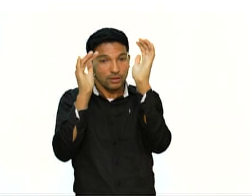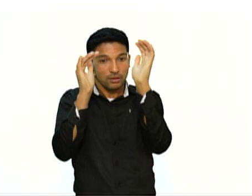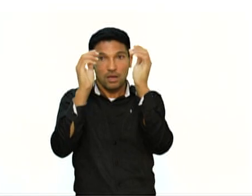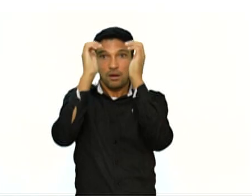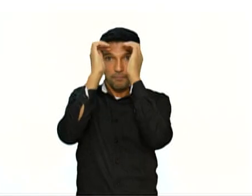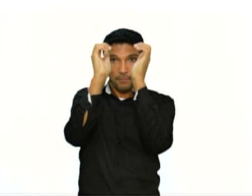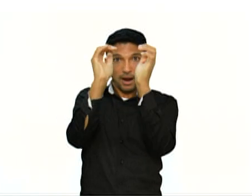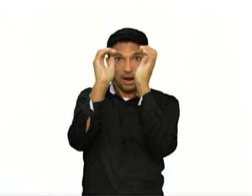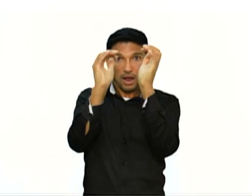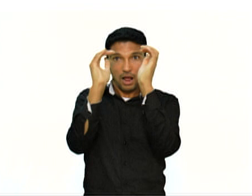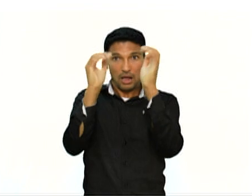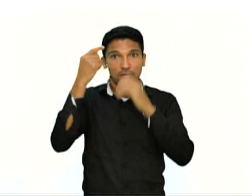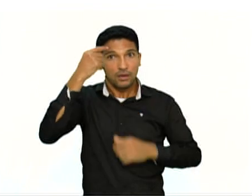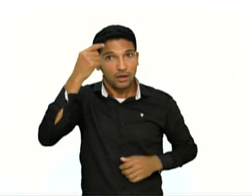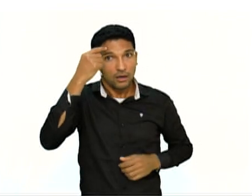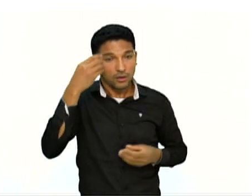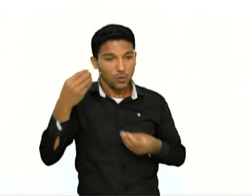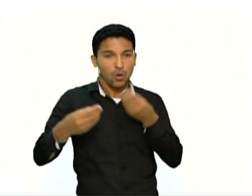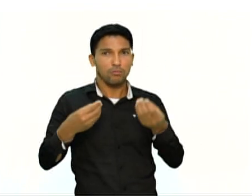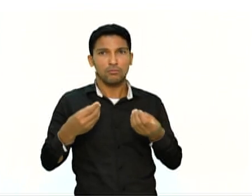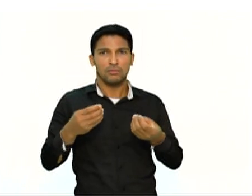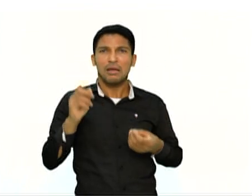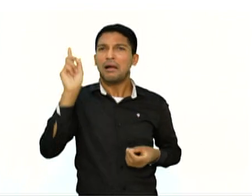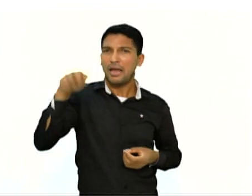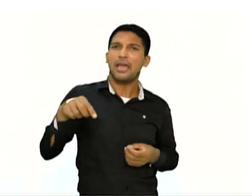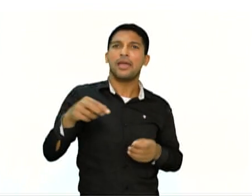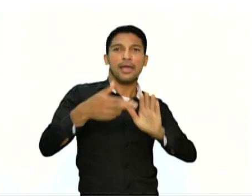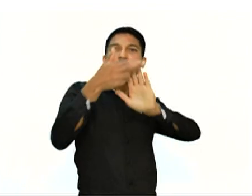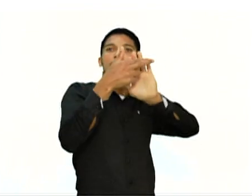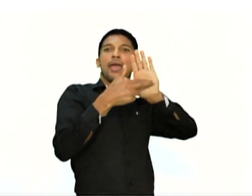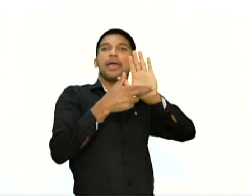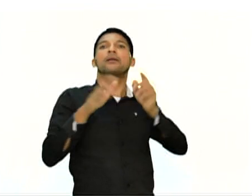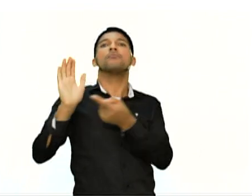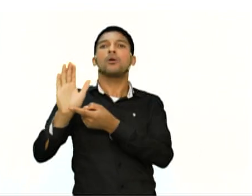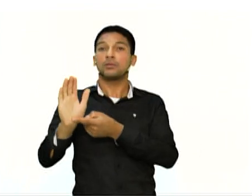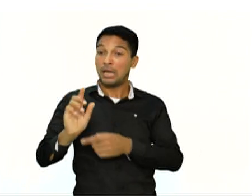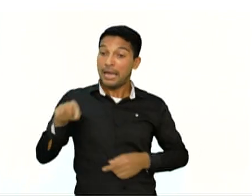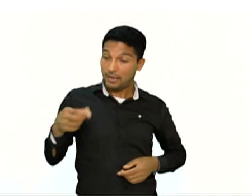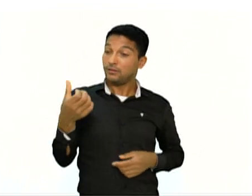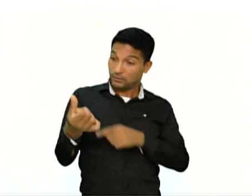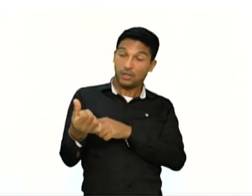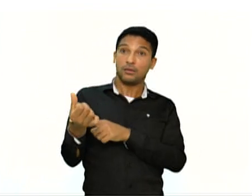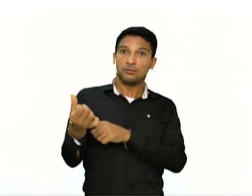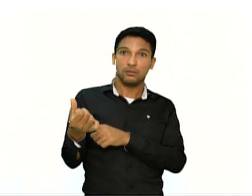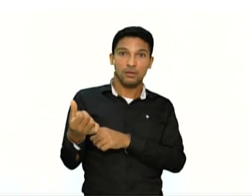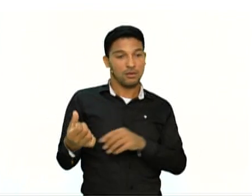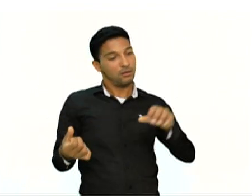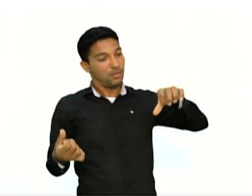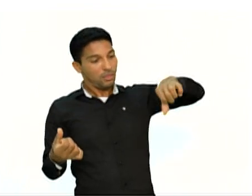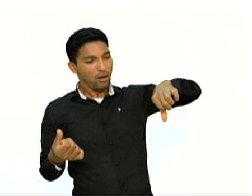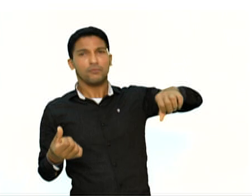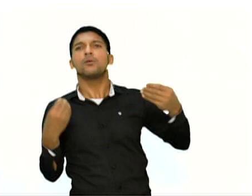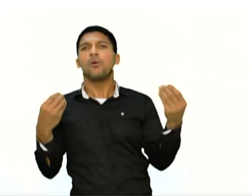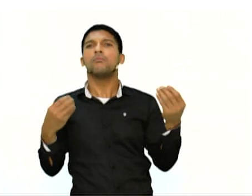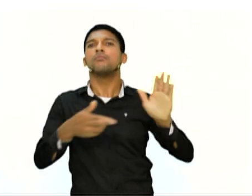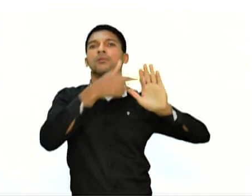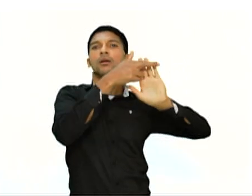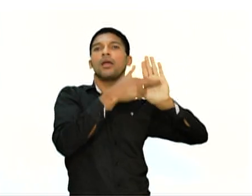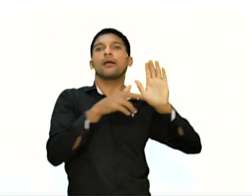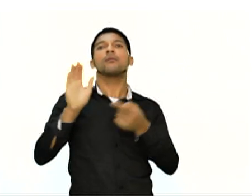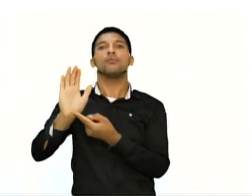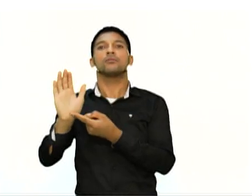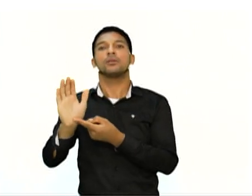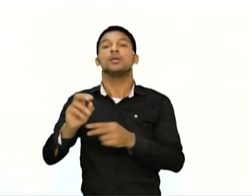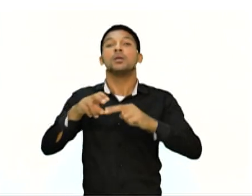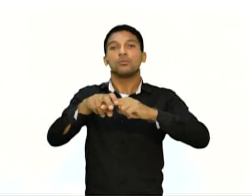critério de fato que garanta que é o 6, que é o 9? Isso vai partir da racionalidade e quando eu observo algo para além da minha